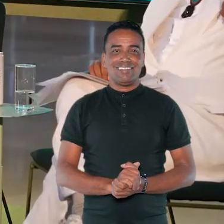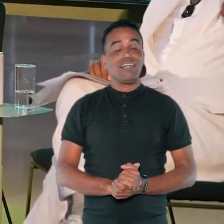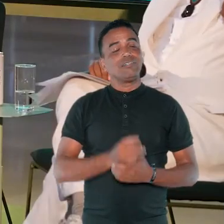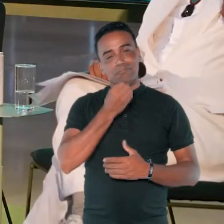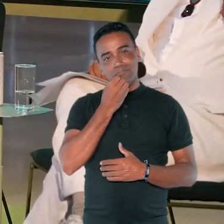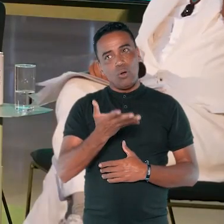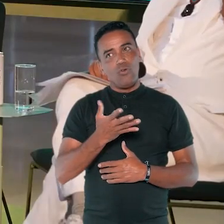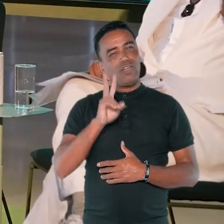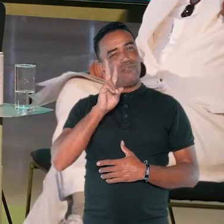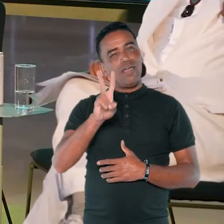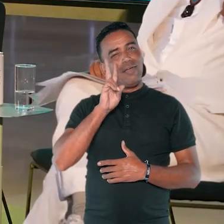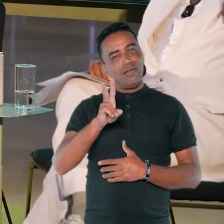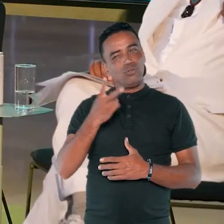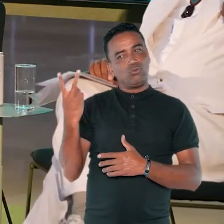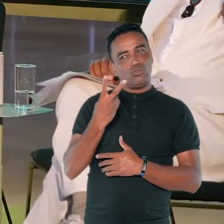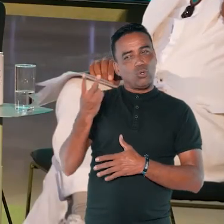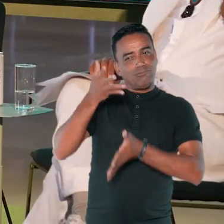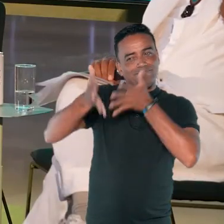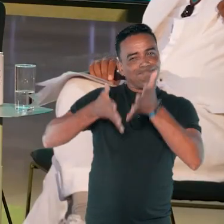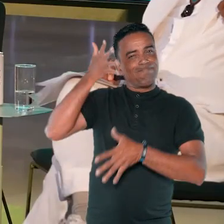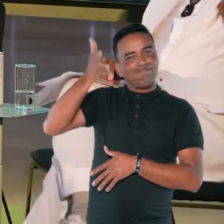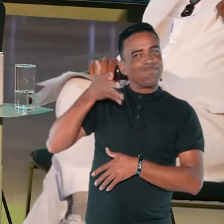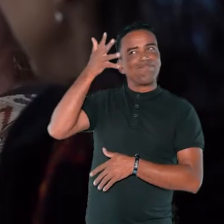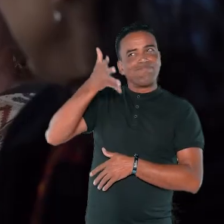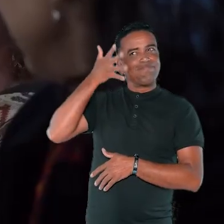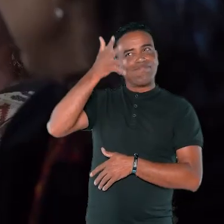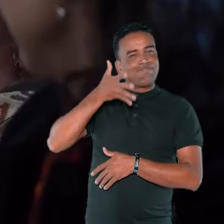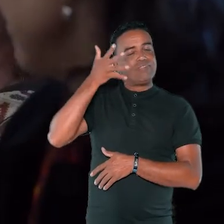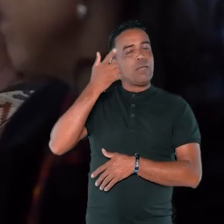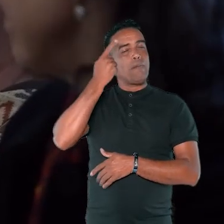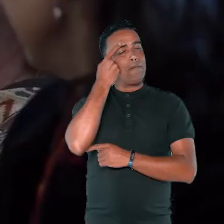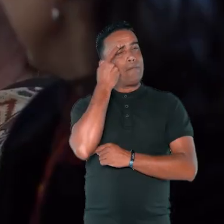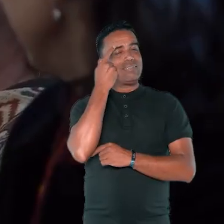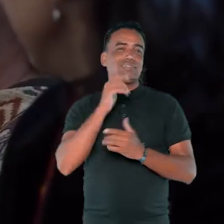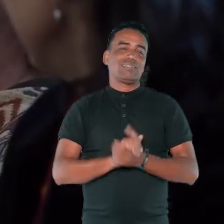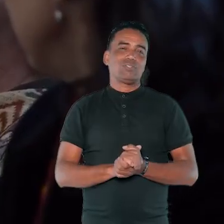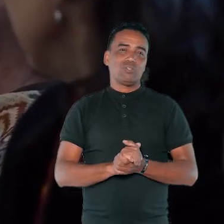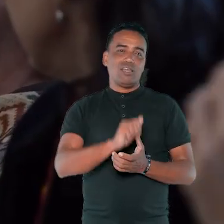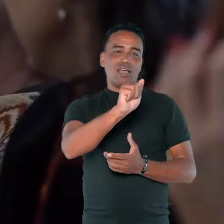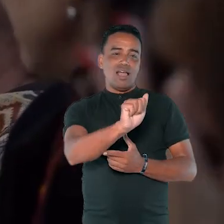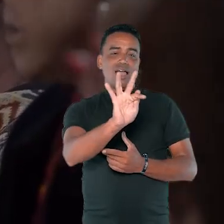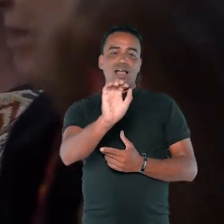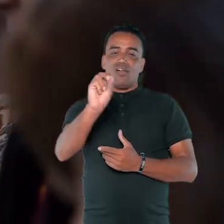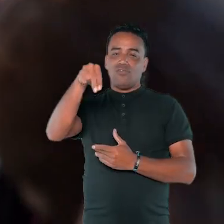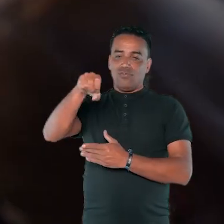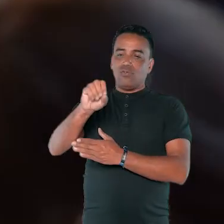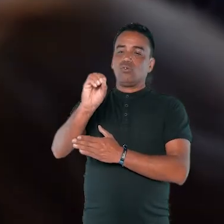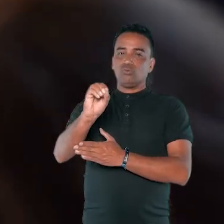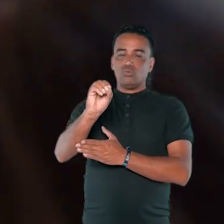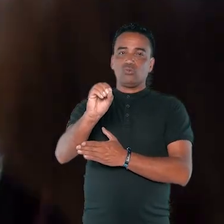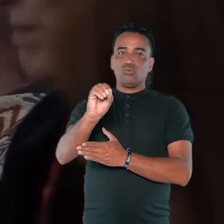Bom, eu fiquei ouvindo vocês dois e pensando, né, no que o Afonso Romano de Santana, não